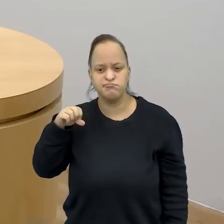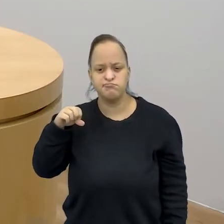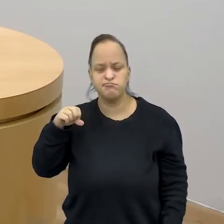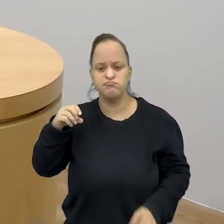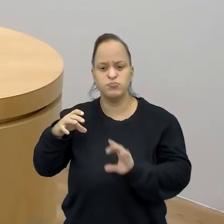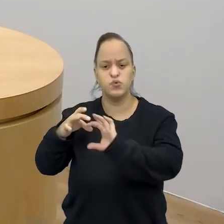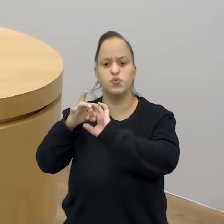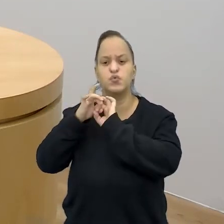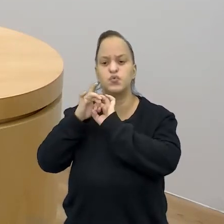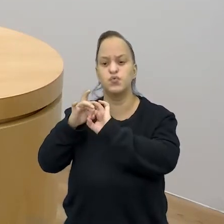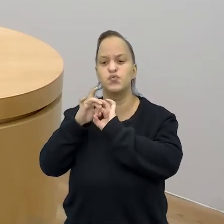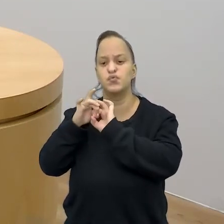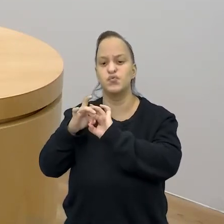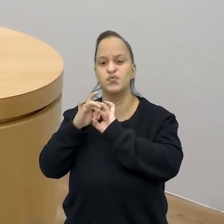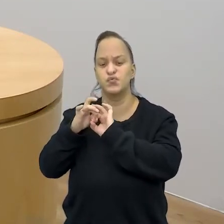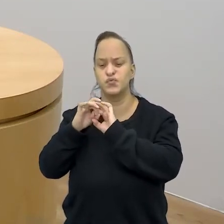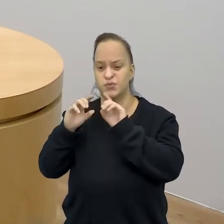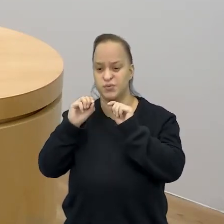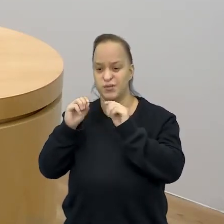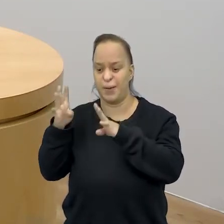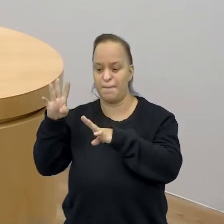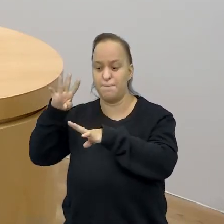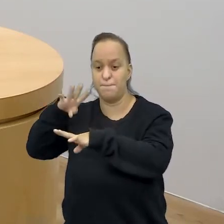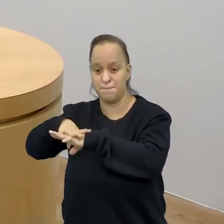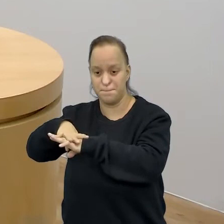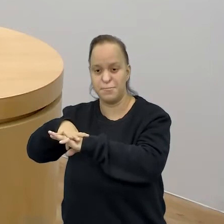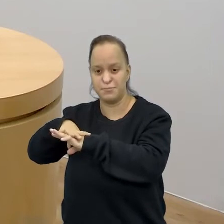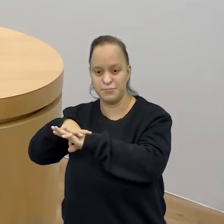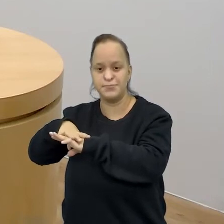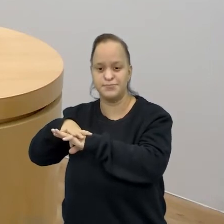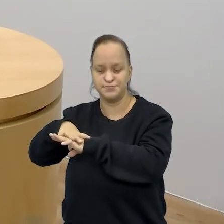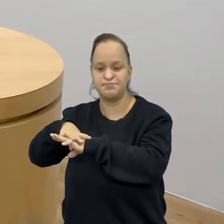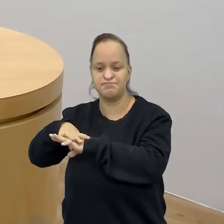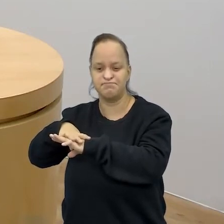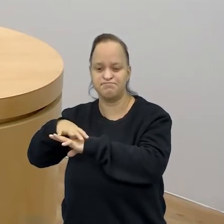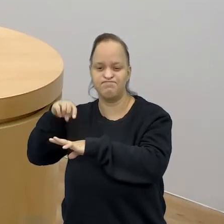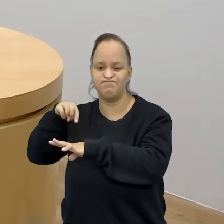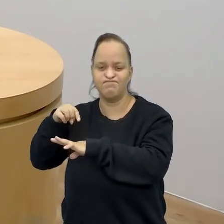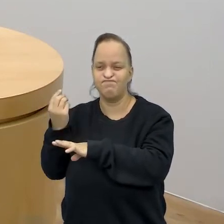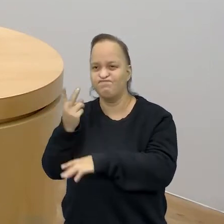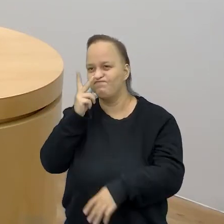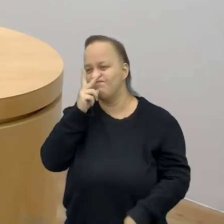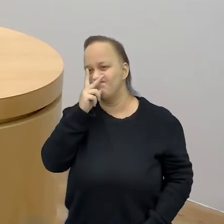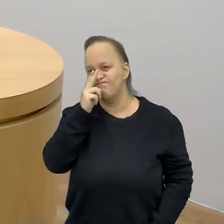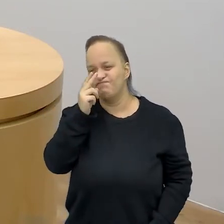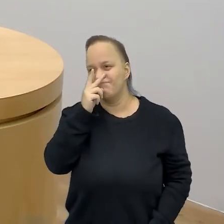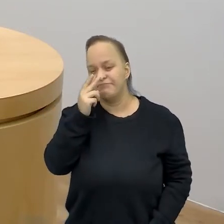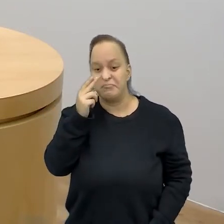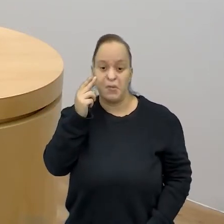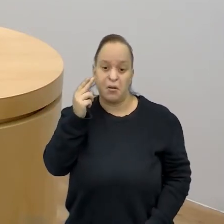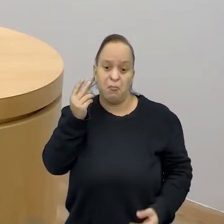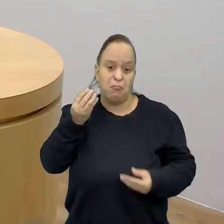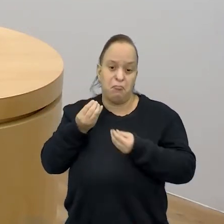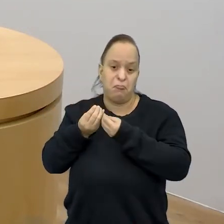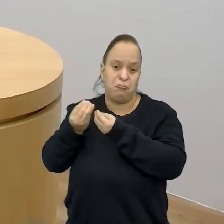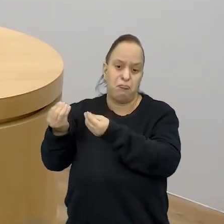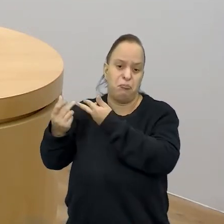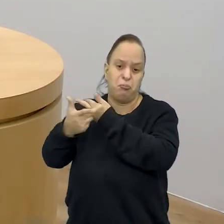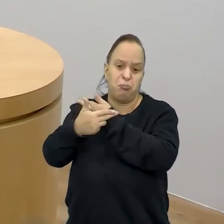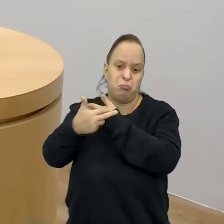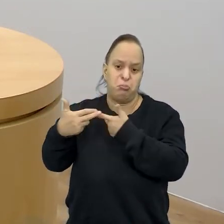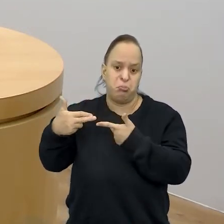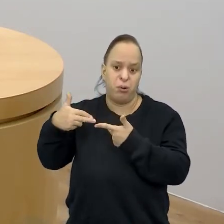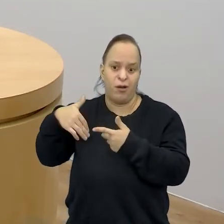dessa instituição que parece ser a instituição que dá maiores chances, né,